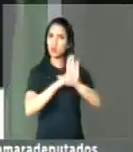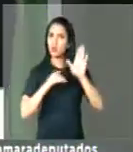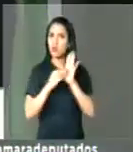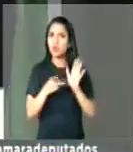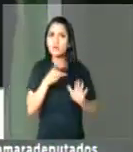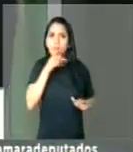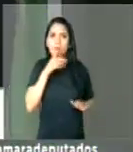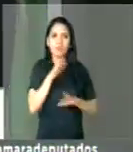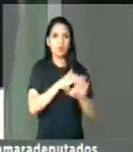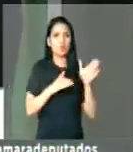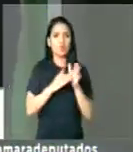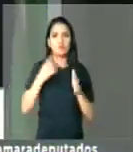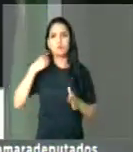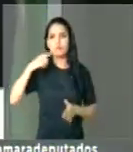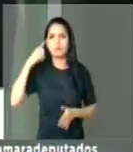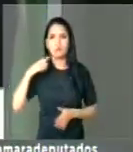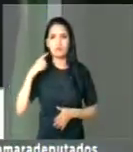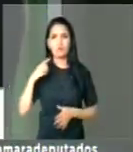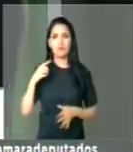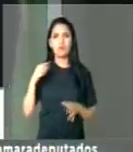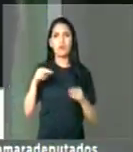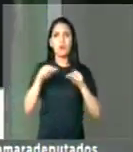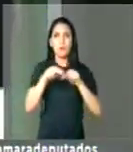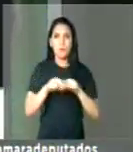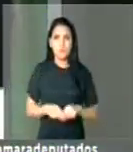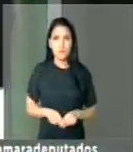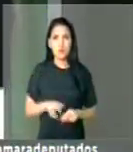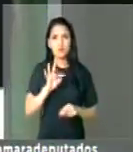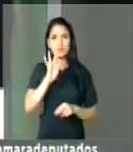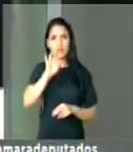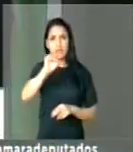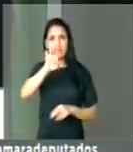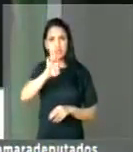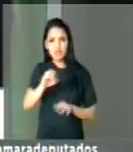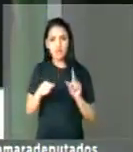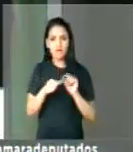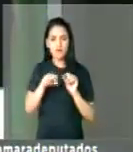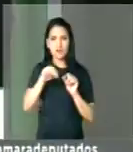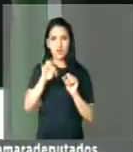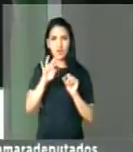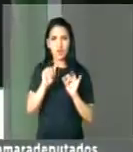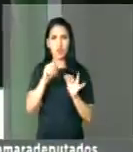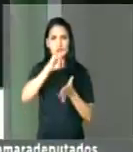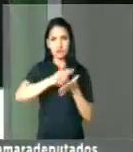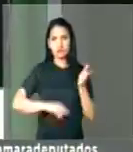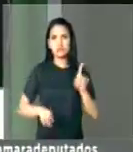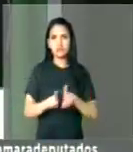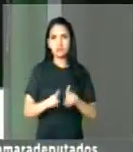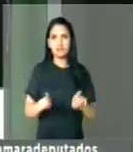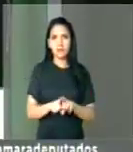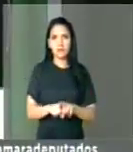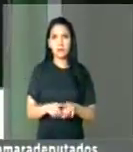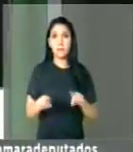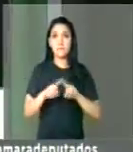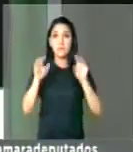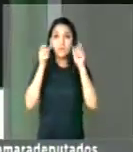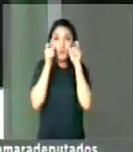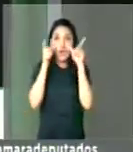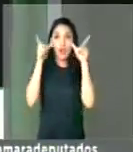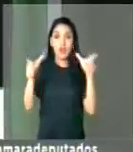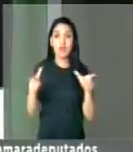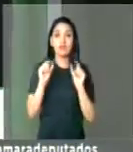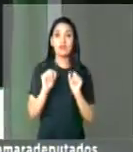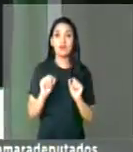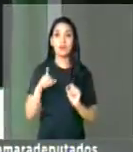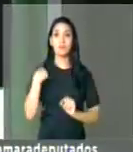ministros que atuam no TSE, e por isso mesmo o TSE, inclusive, emitiu uma nota. Mas o alerta que eu quero deixar aqui é